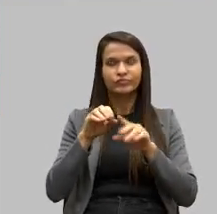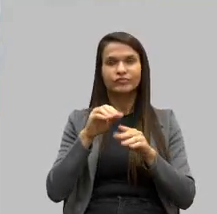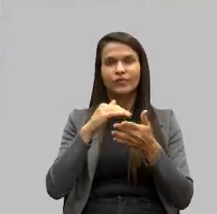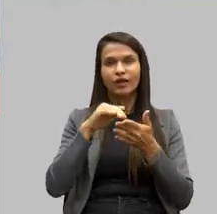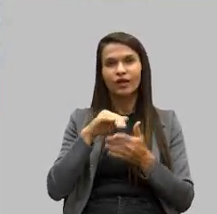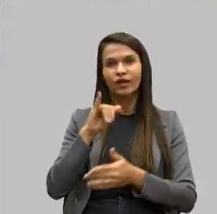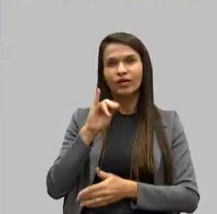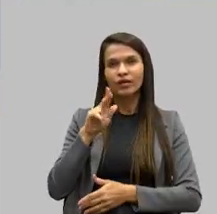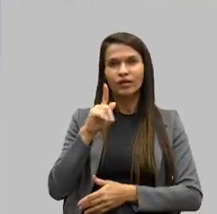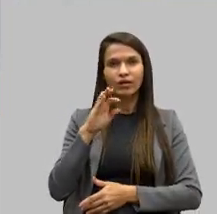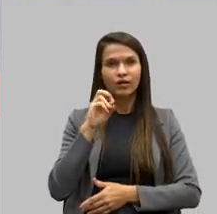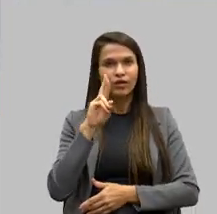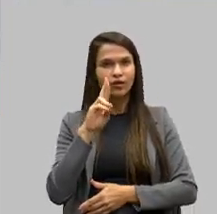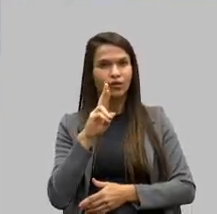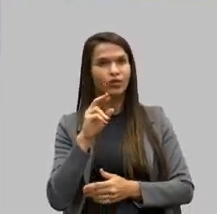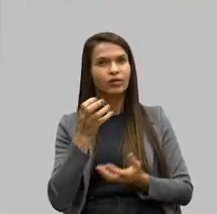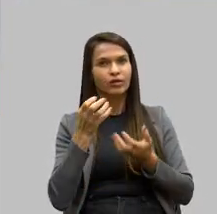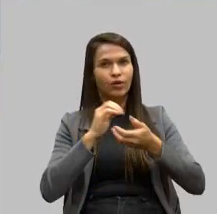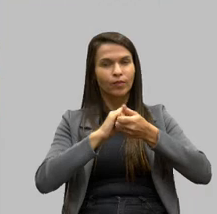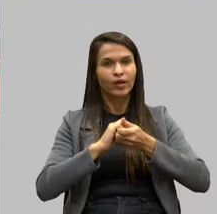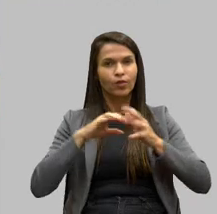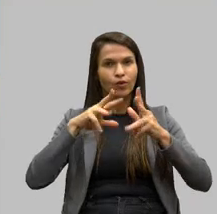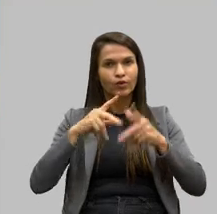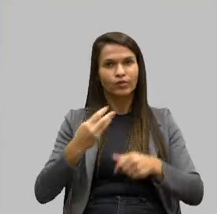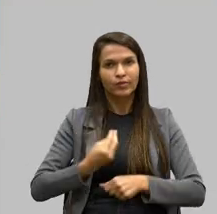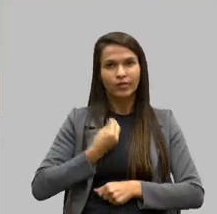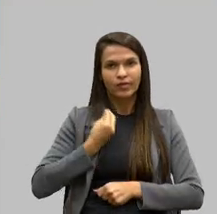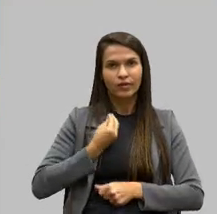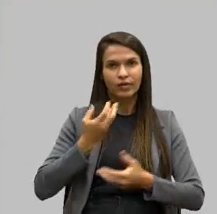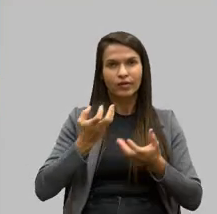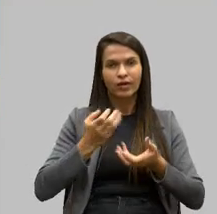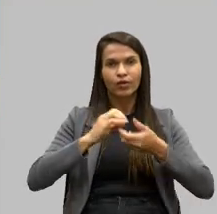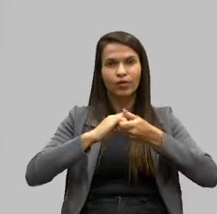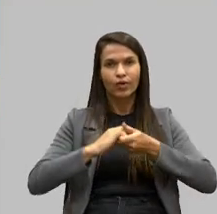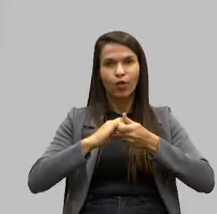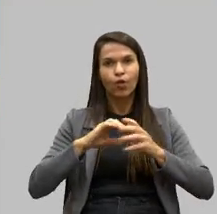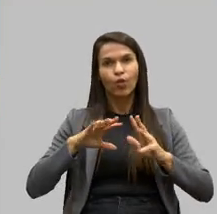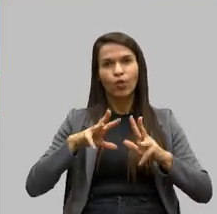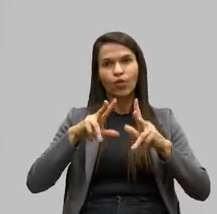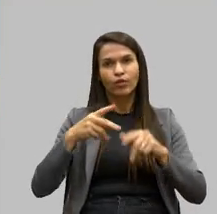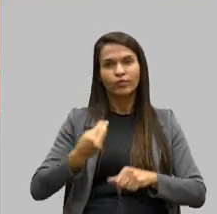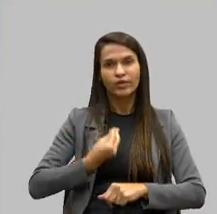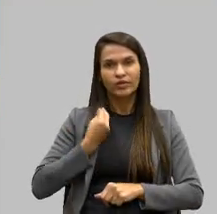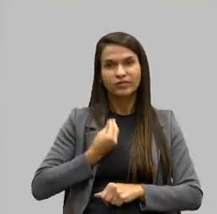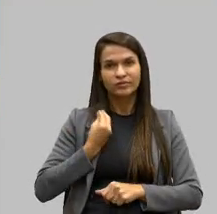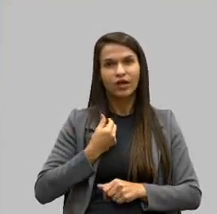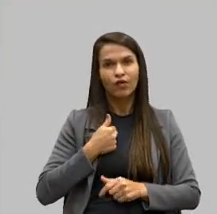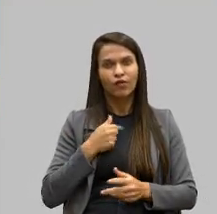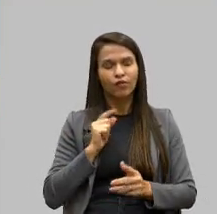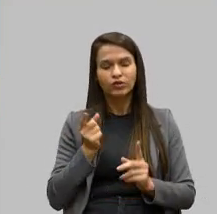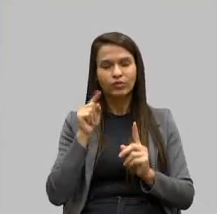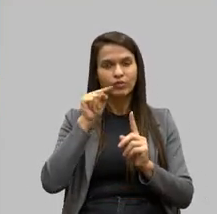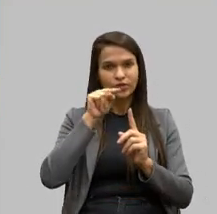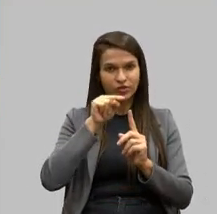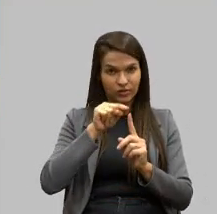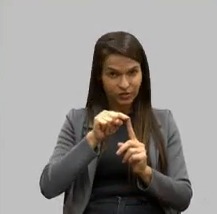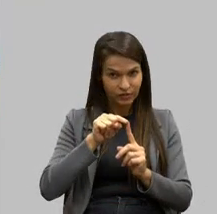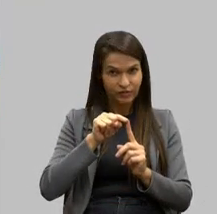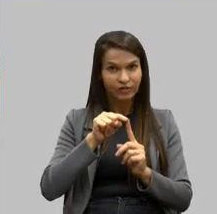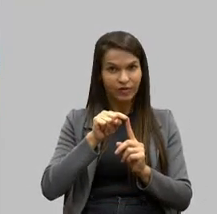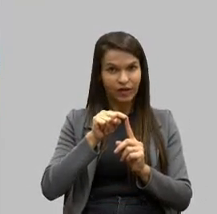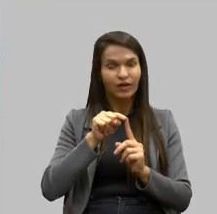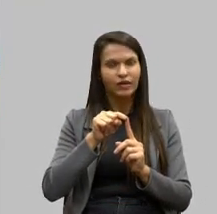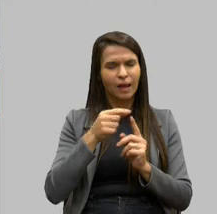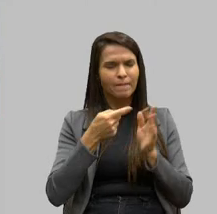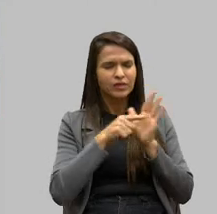cumprimentar todos os presentes. Queria cumprimentar todos os presentes. Secretário, eu vou ser muito objetiva nas minhas